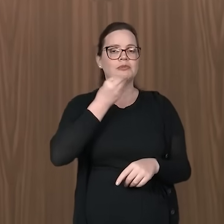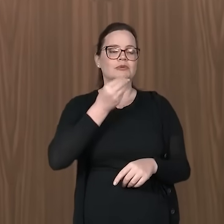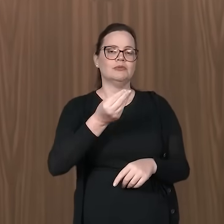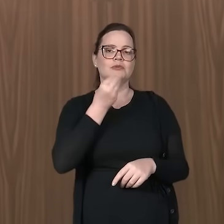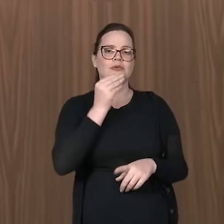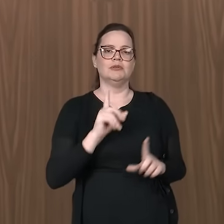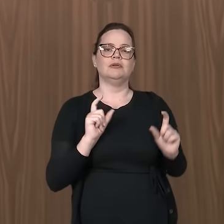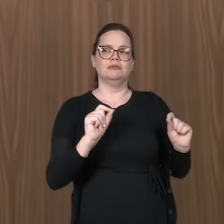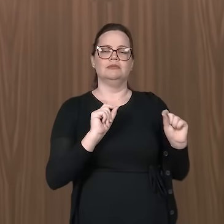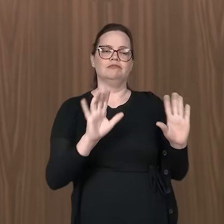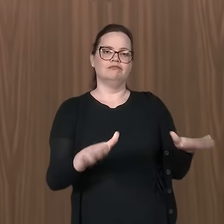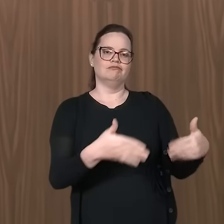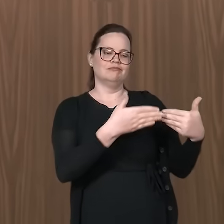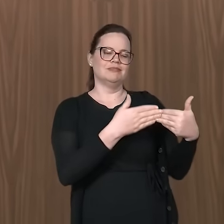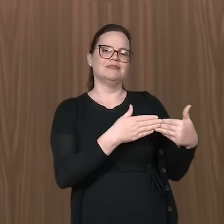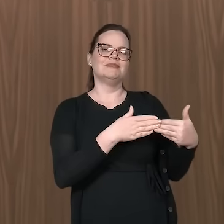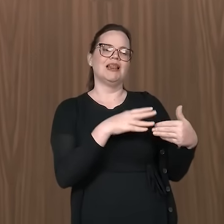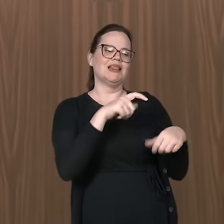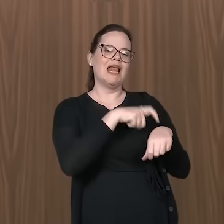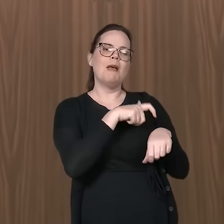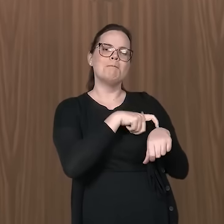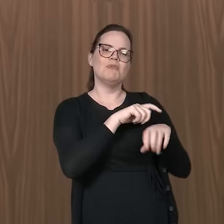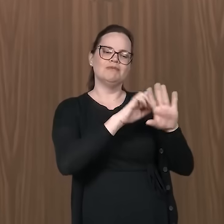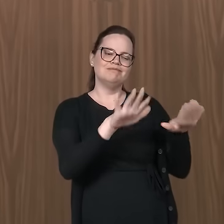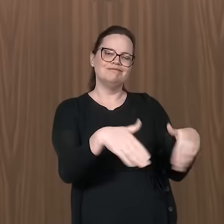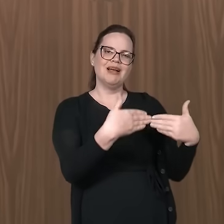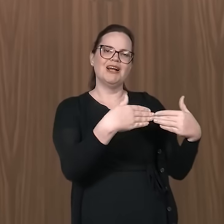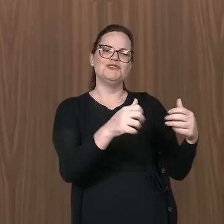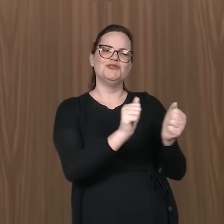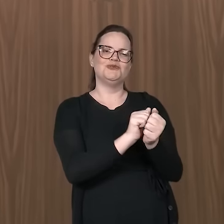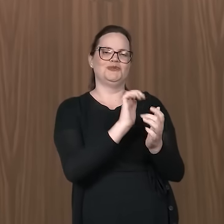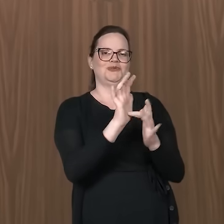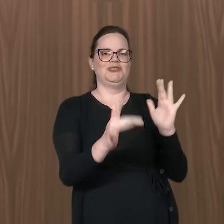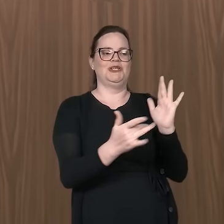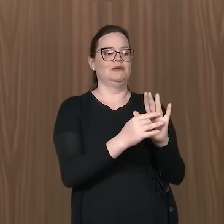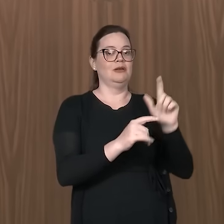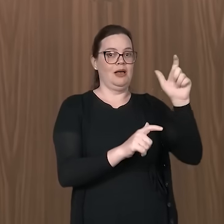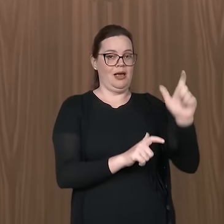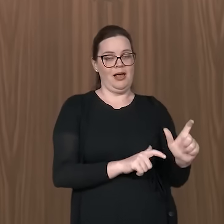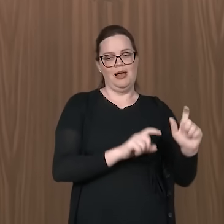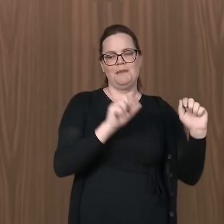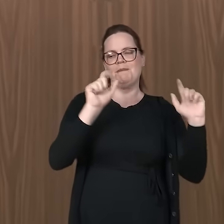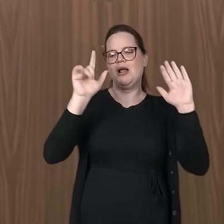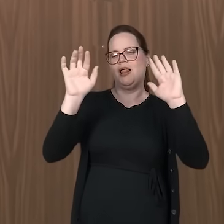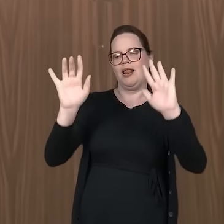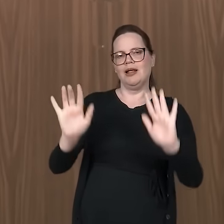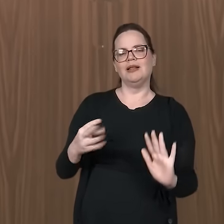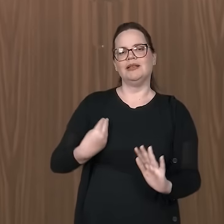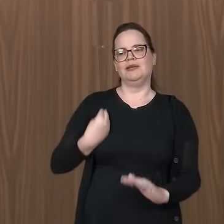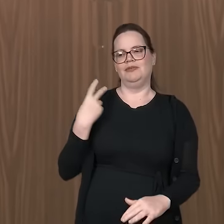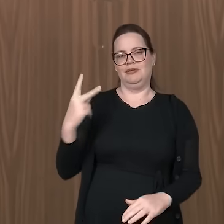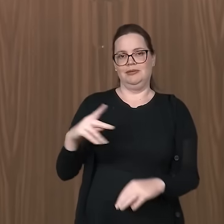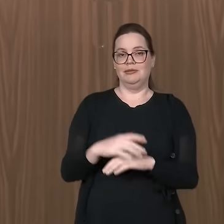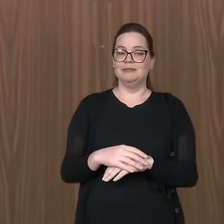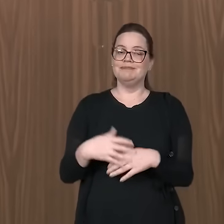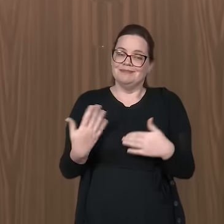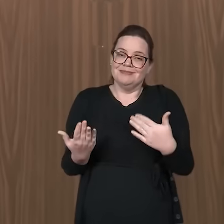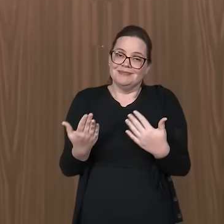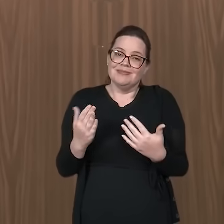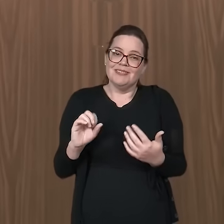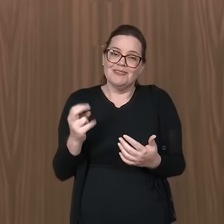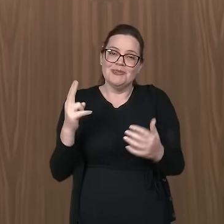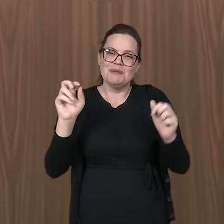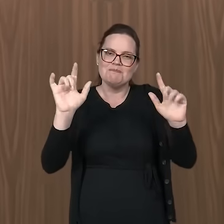de ter com o Senhor Jesus, o pouco tempo que ali tiveram, o Senhor operou no coração deles. Vejam só que